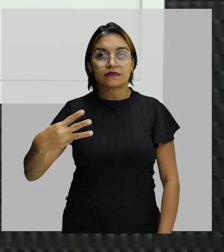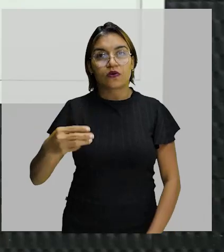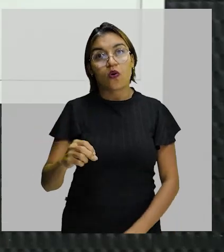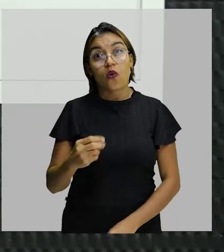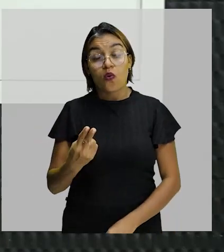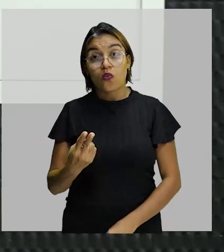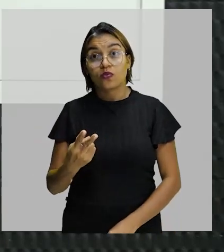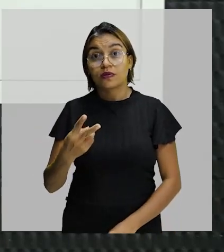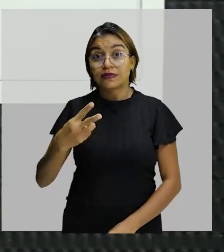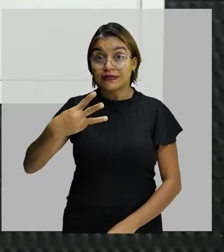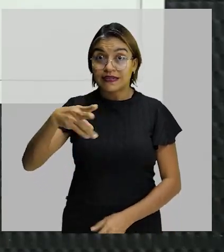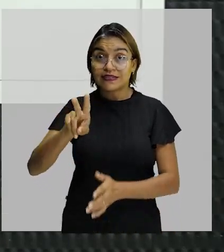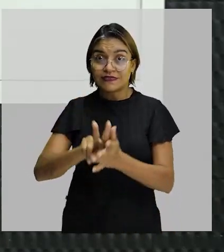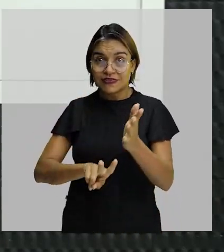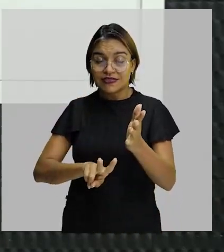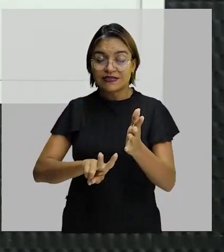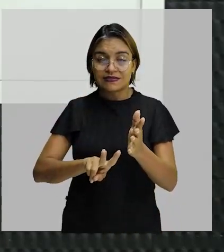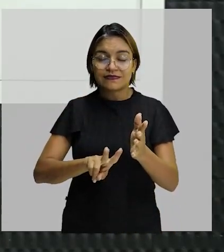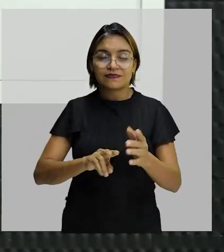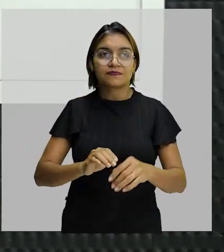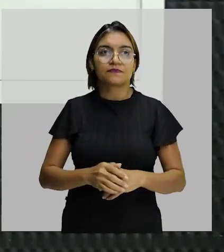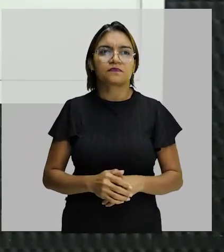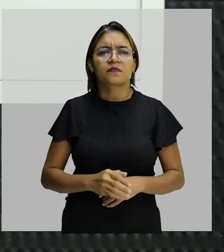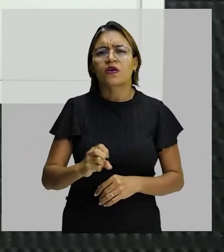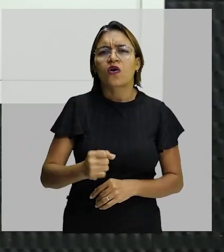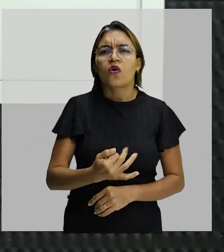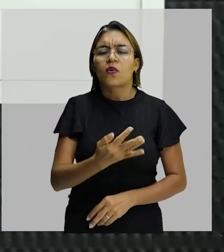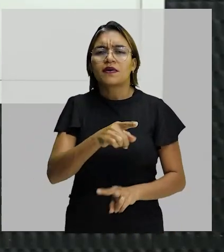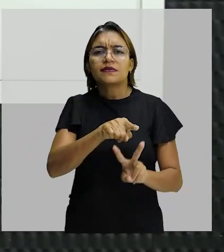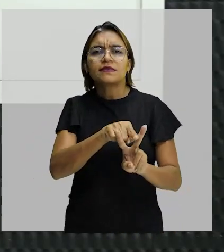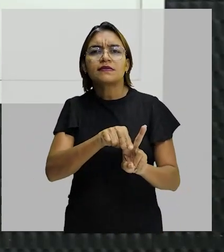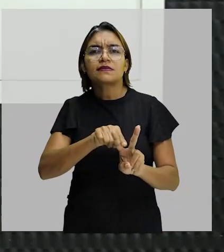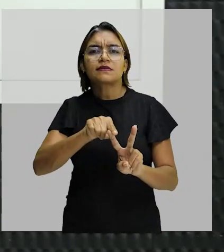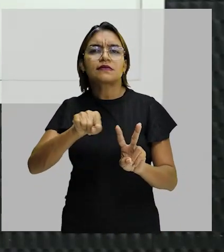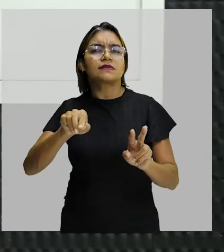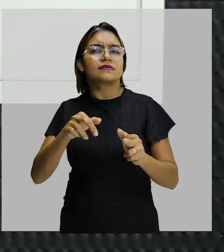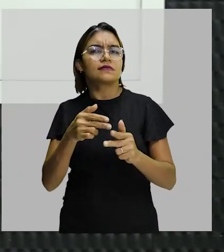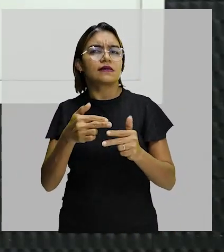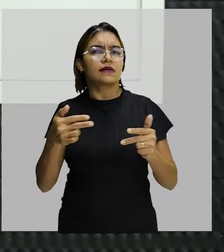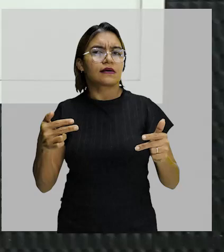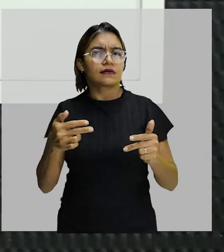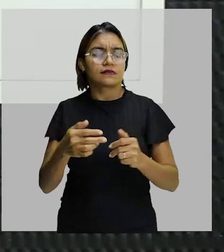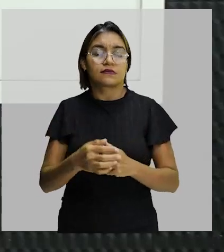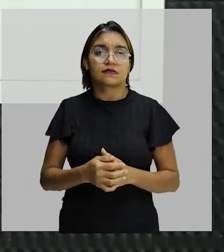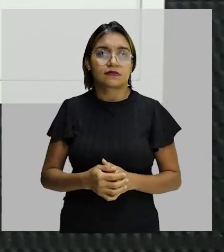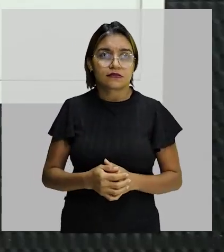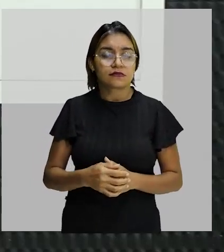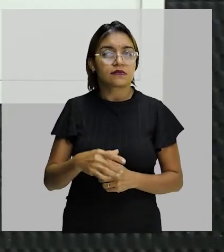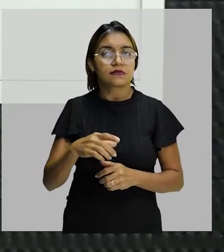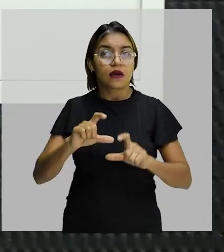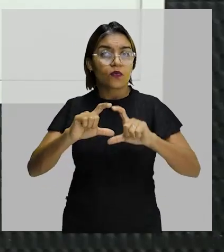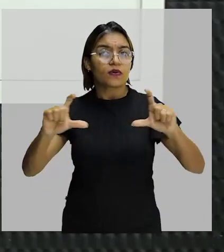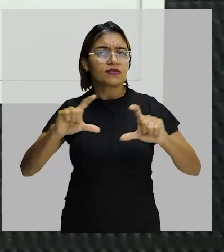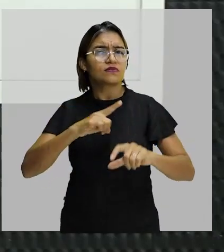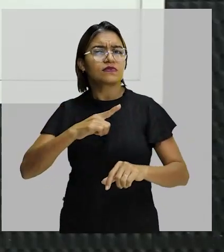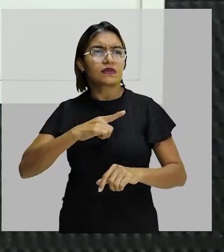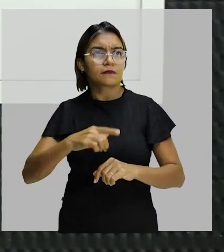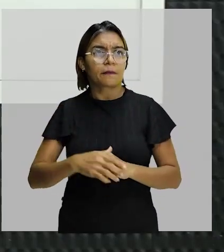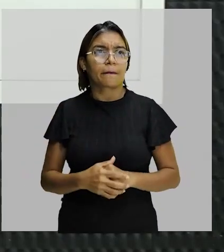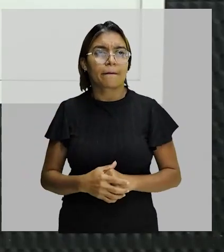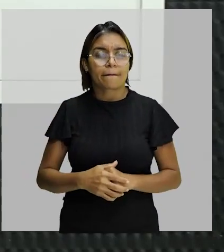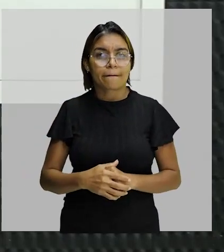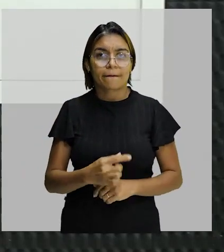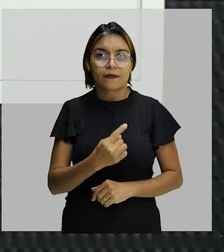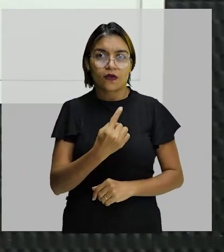3. Então, quantas raízes, respondendo o que a questão pede, quantas raízes essa equação tem? Ela